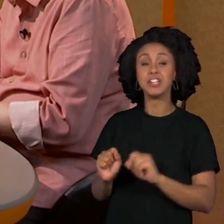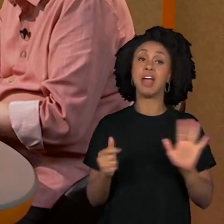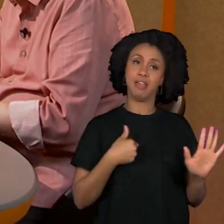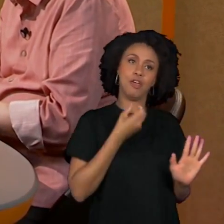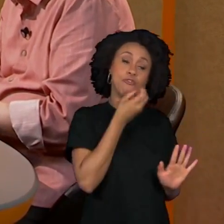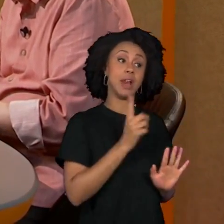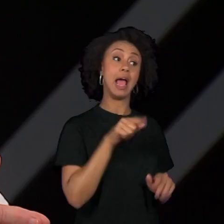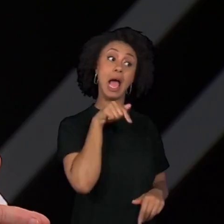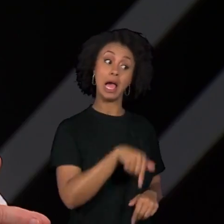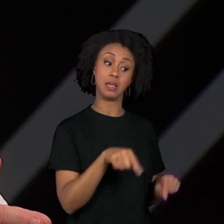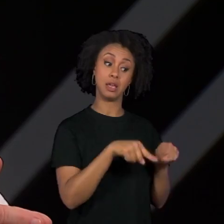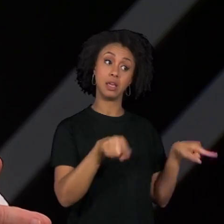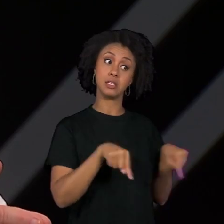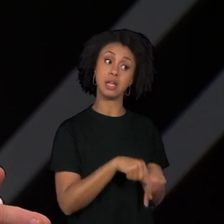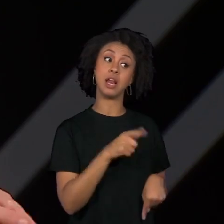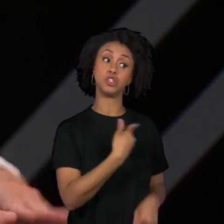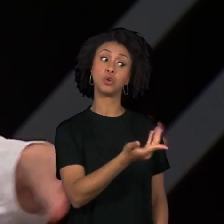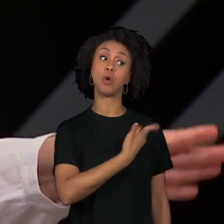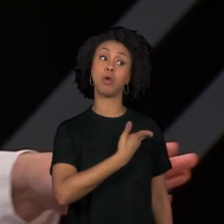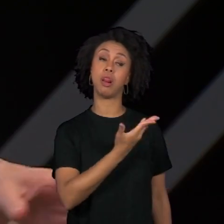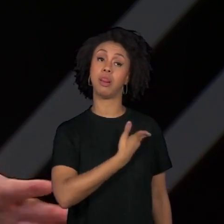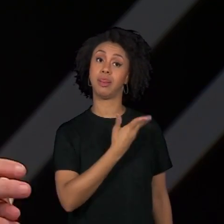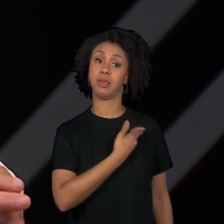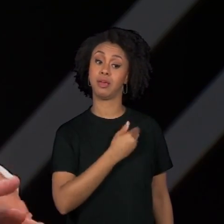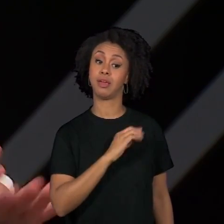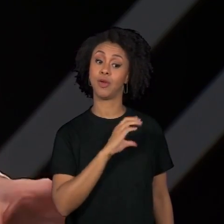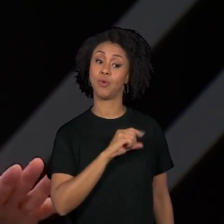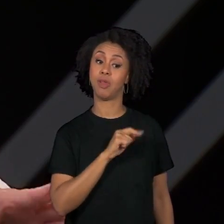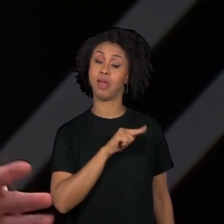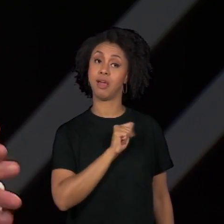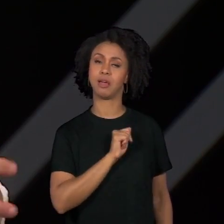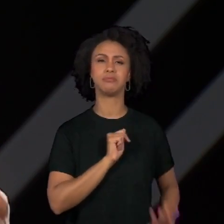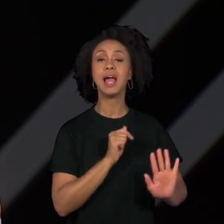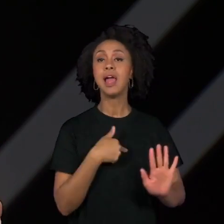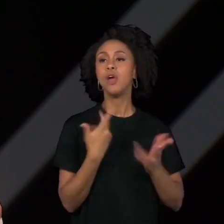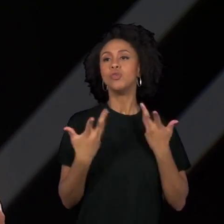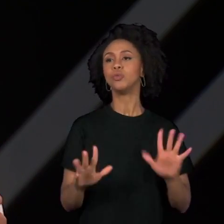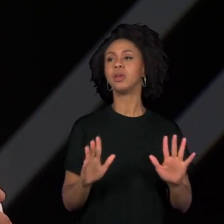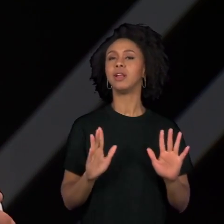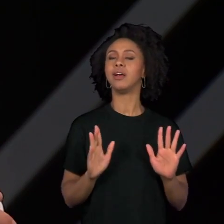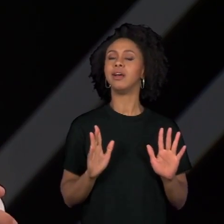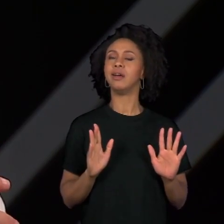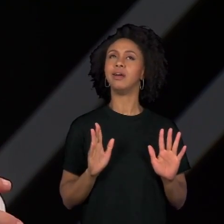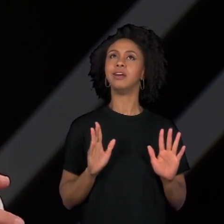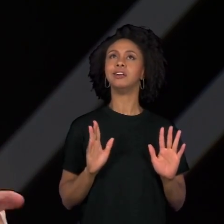somos colegas. Porque eu não queria, de maneira nenhuma,